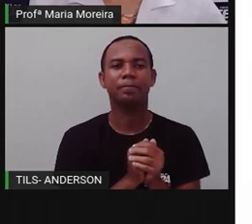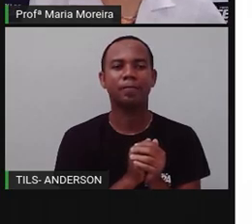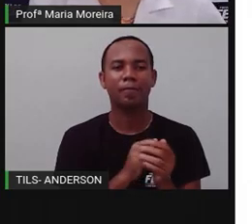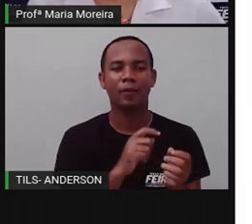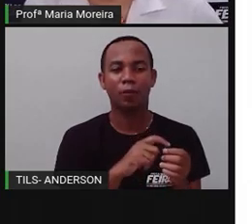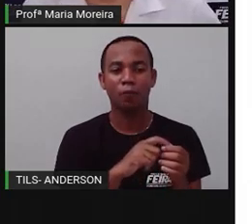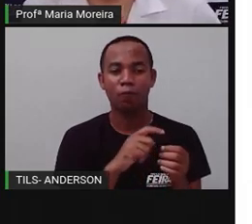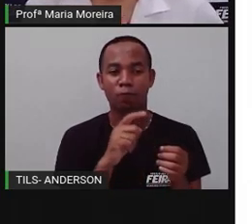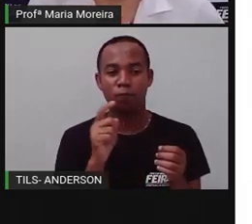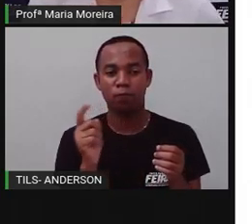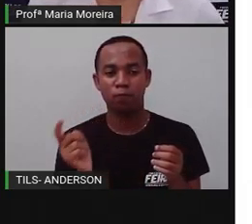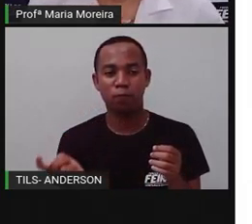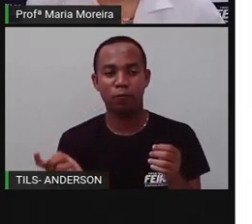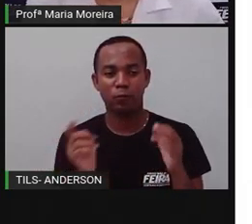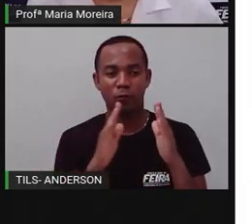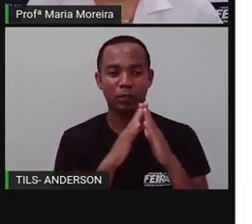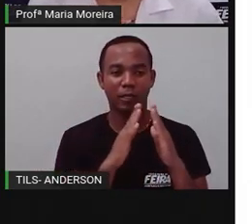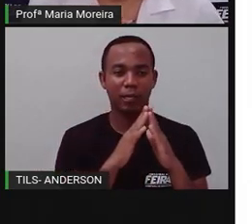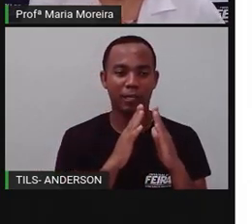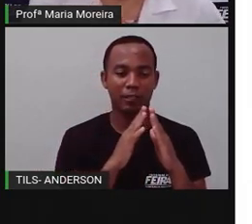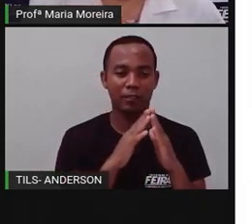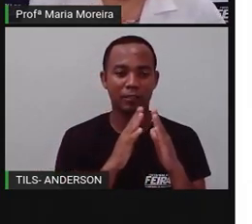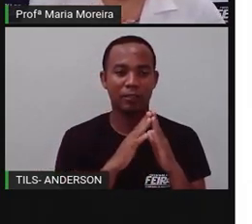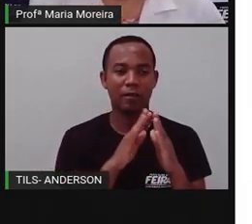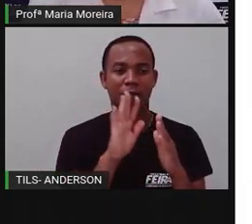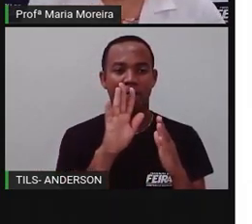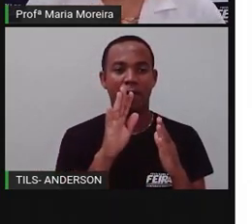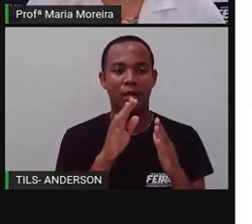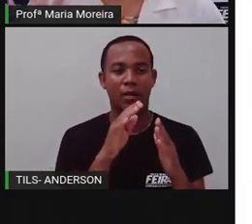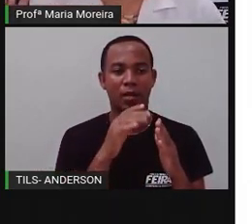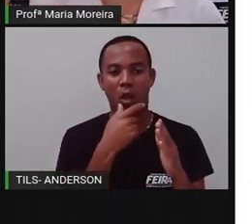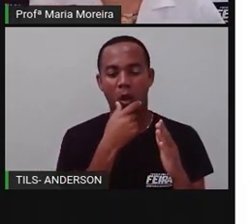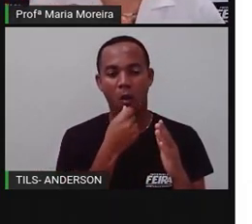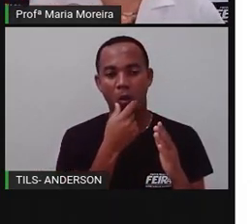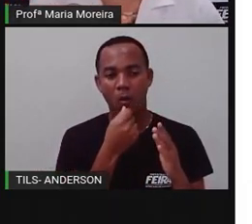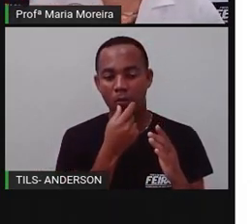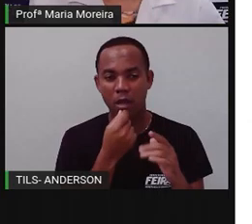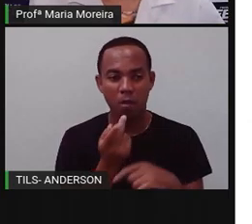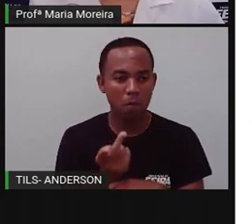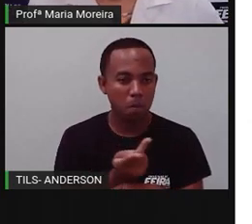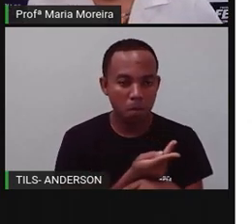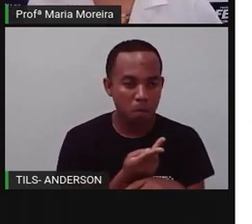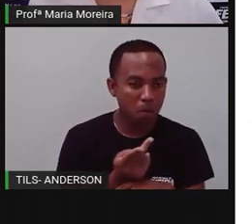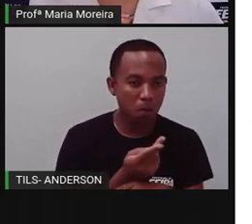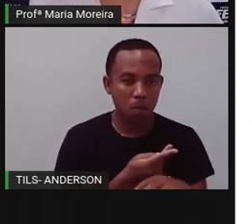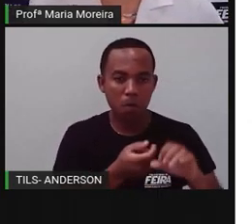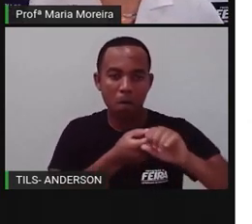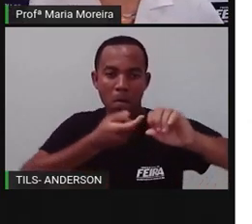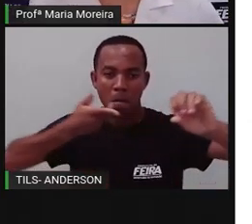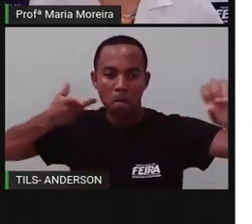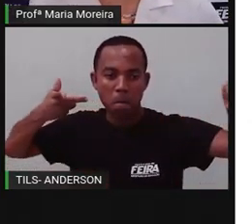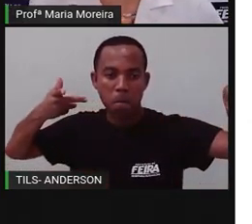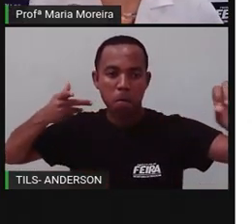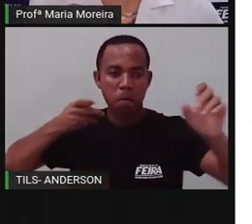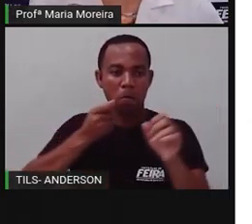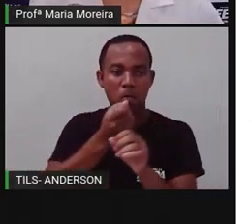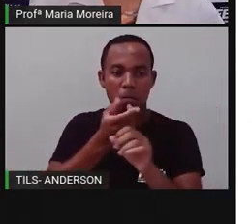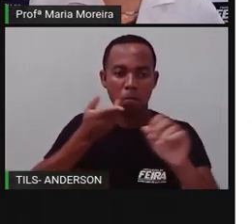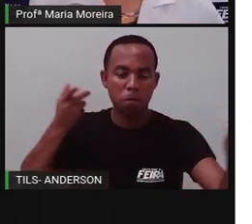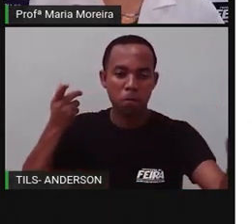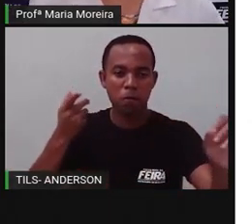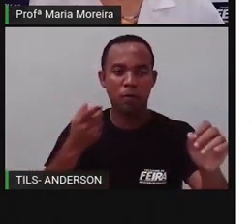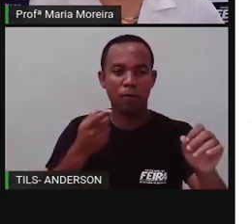Voltou correndo para sua cabana enquanto os caçadores se espalhavam pela beira do rio, com arcos e flechas